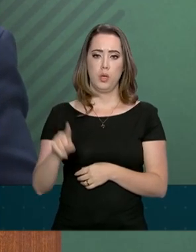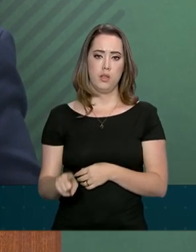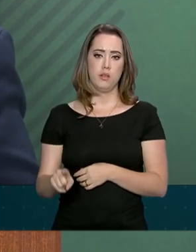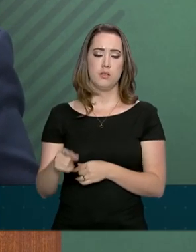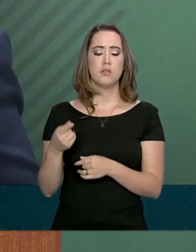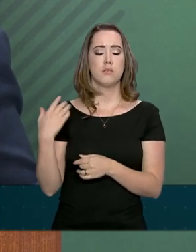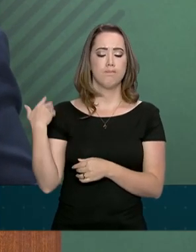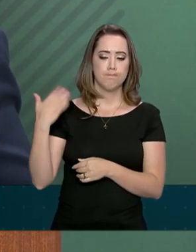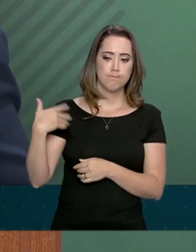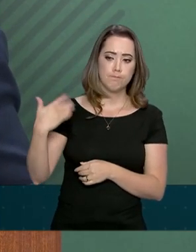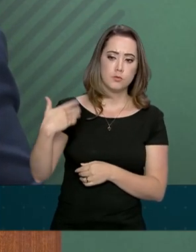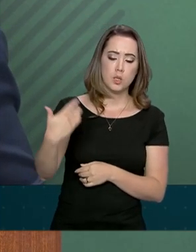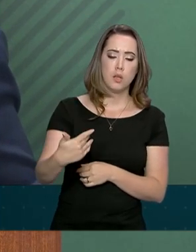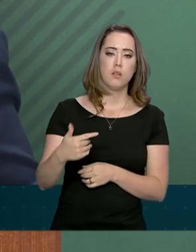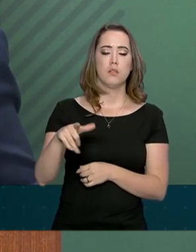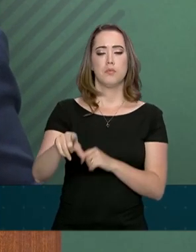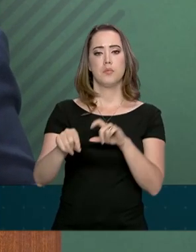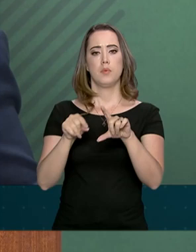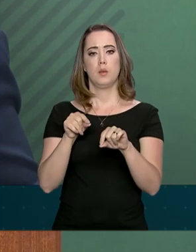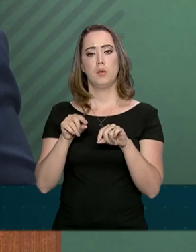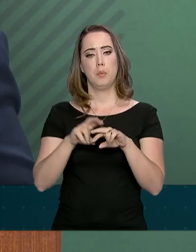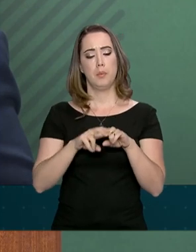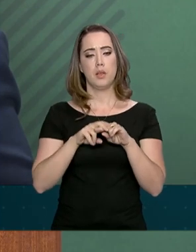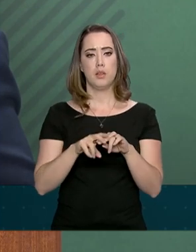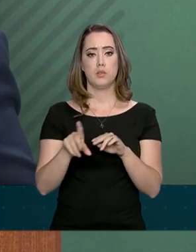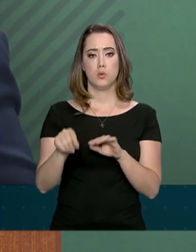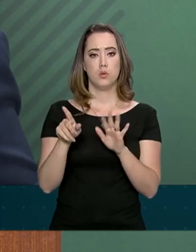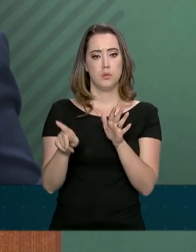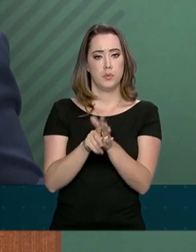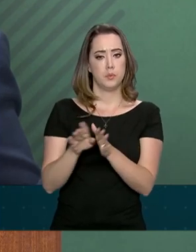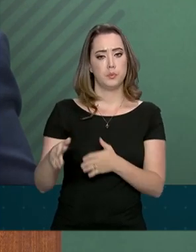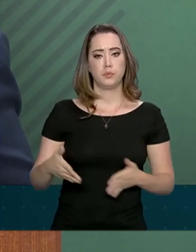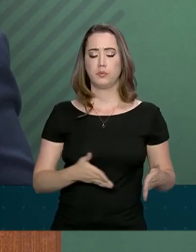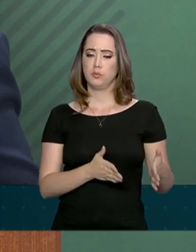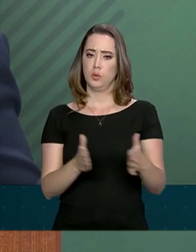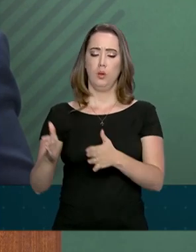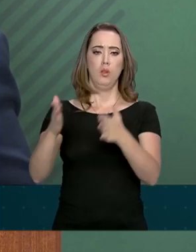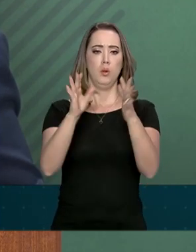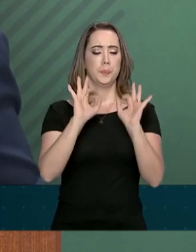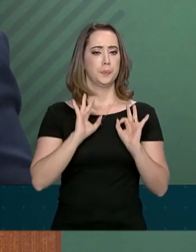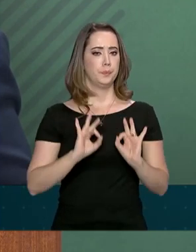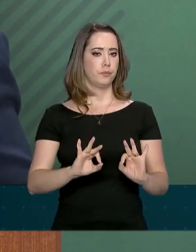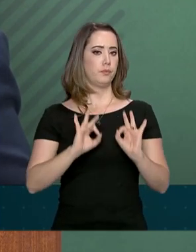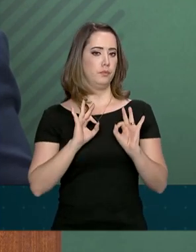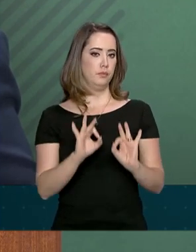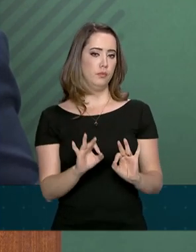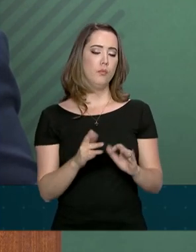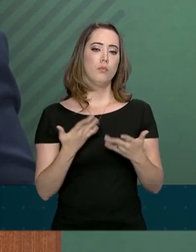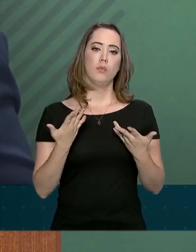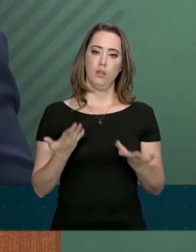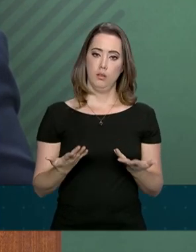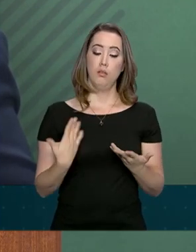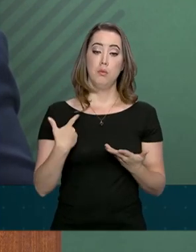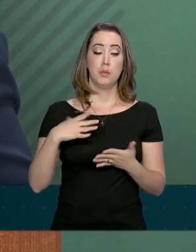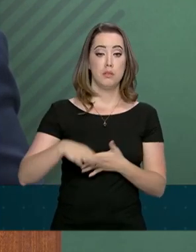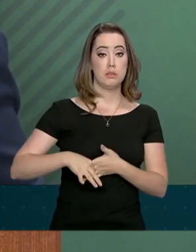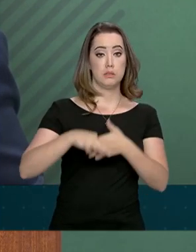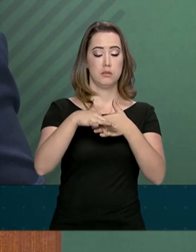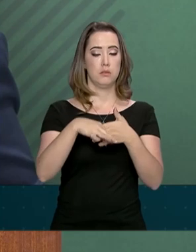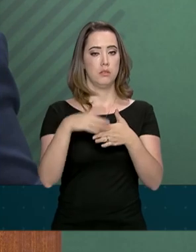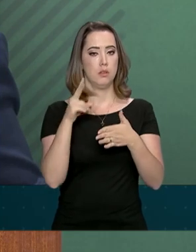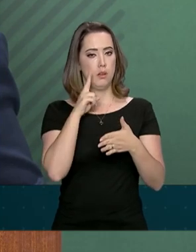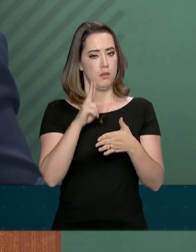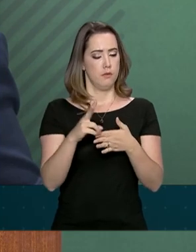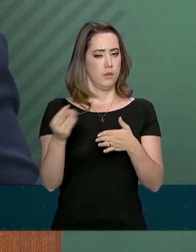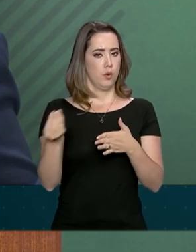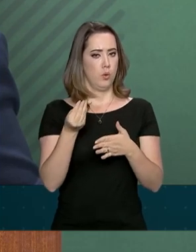estabelecendo por meio das suas diretrizes um caminho bastante salutar para o domínio da narrativa em